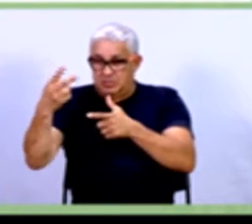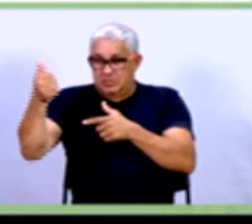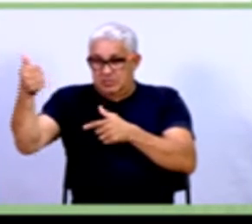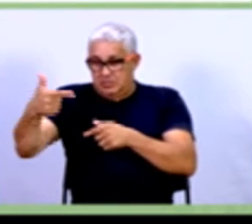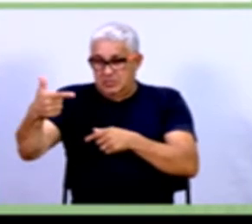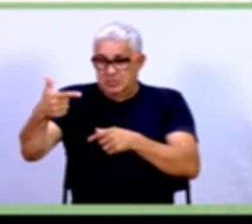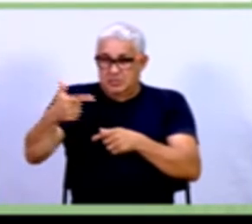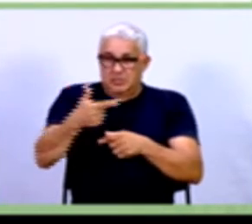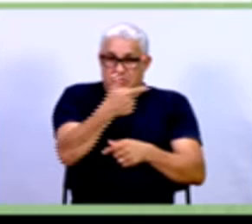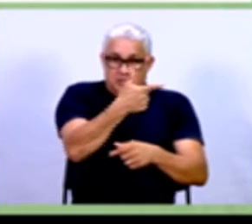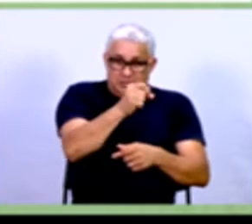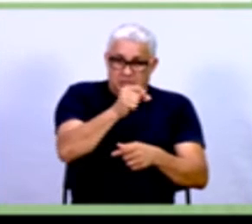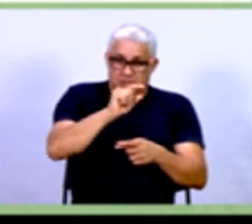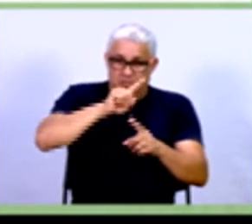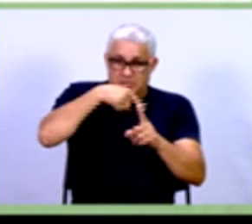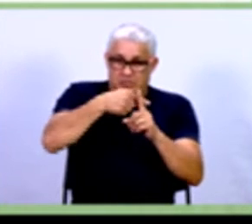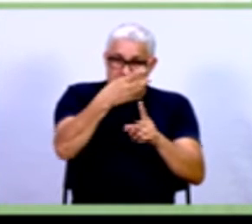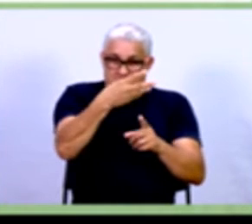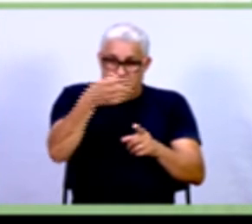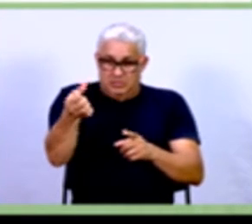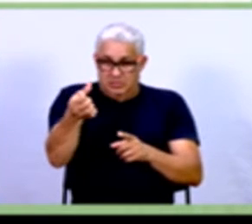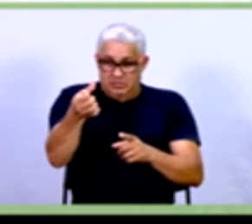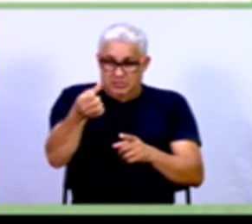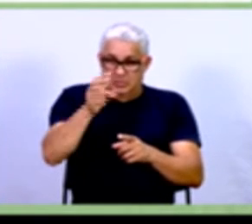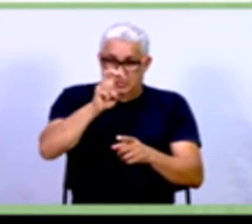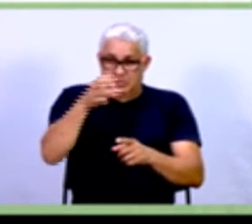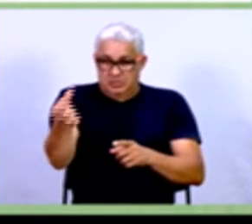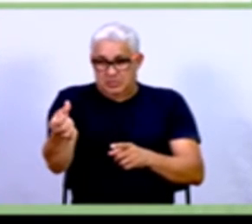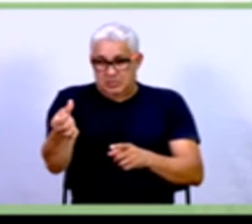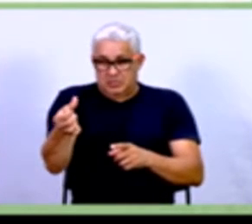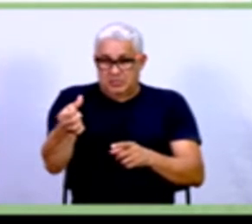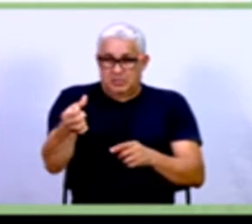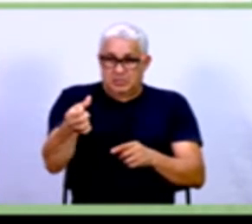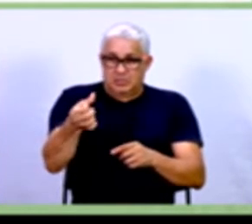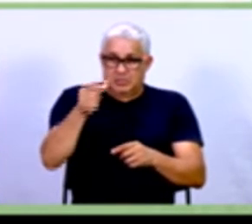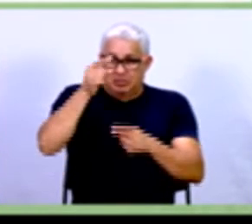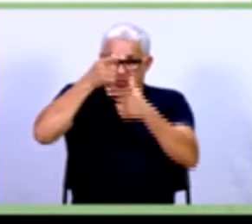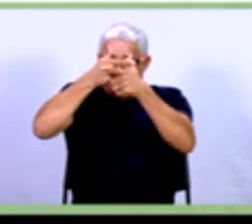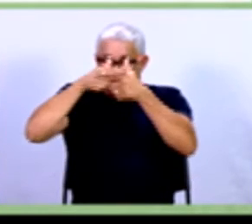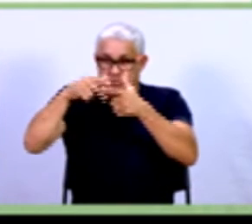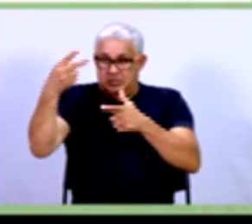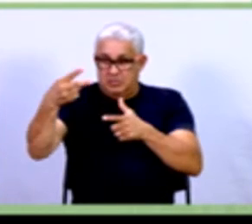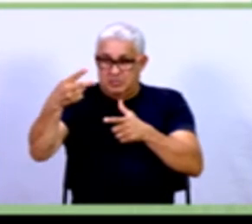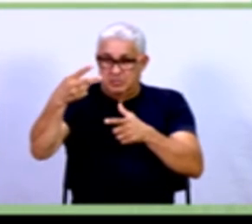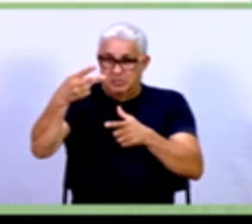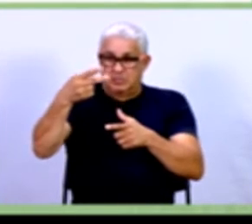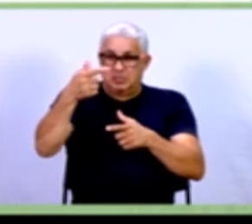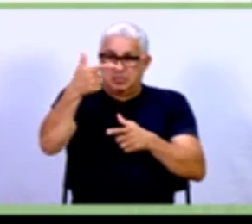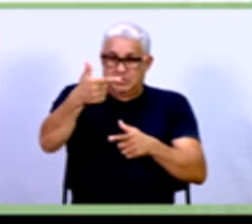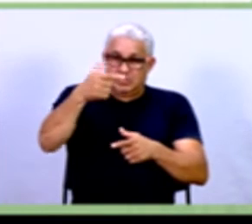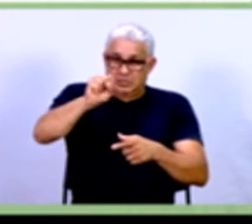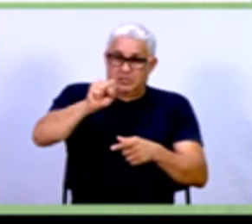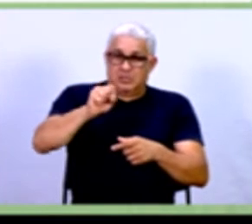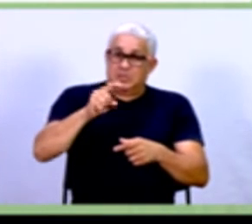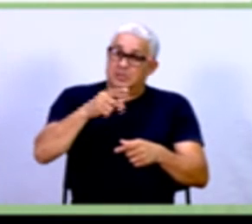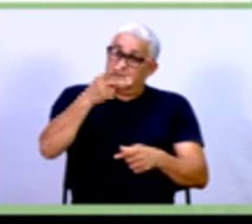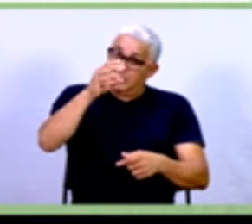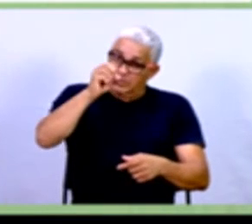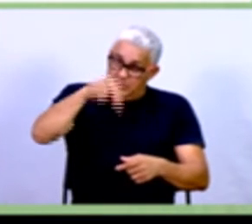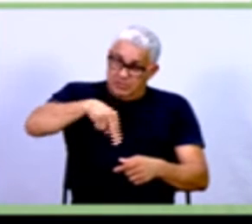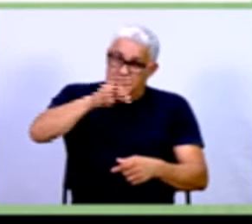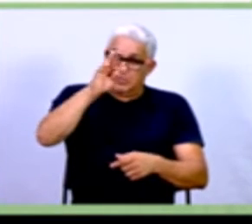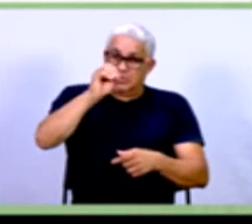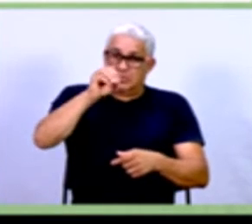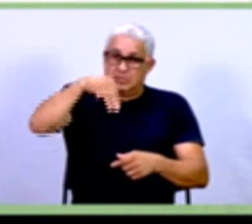20 mais 36, 56. 56 divididos por 2, 28. Então, esse vai ser o ponto médio de cada classe,